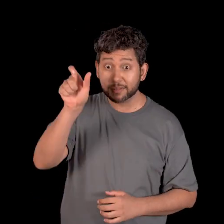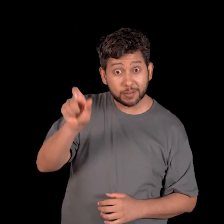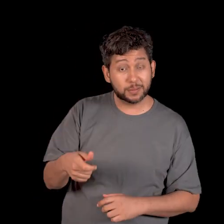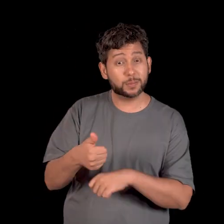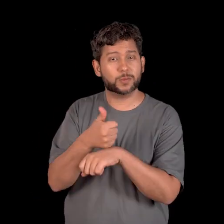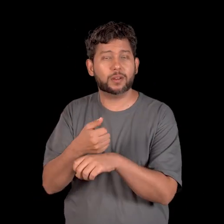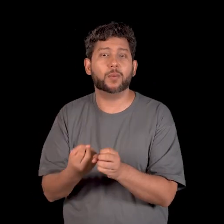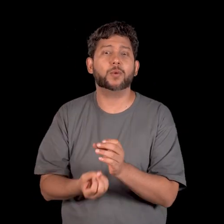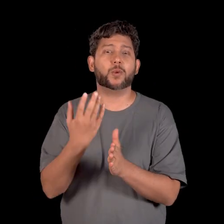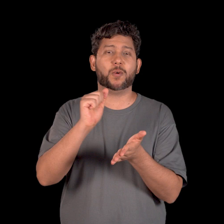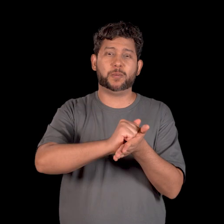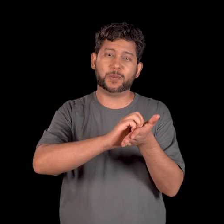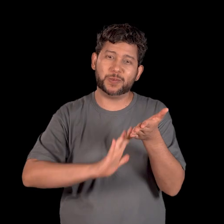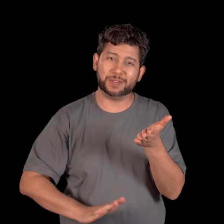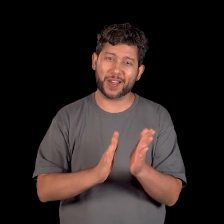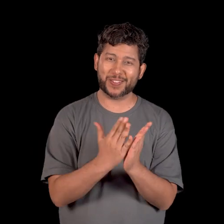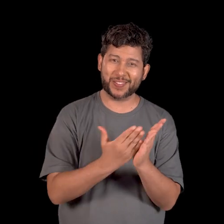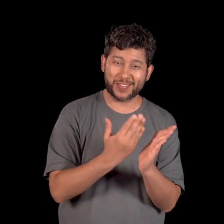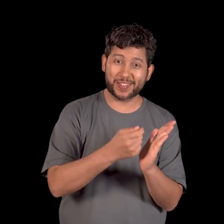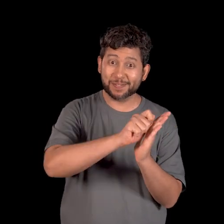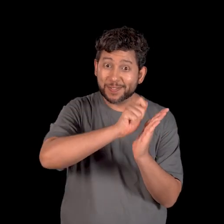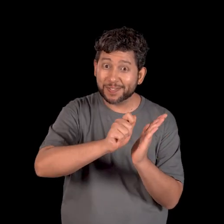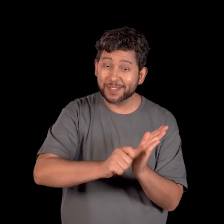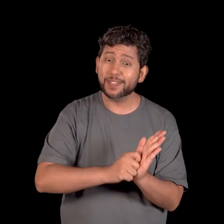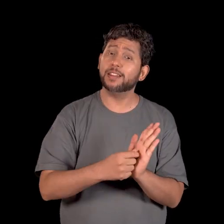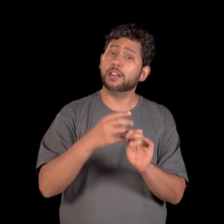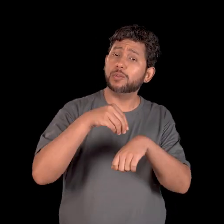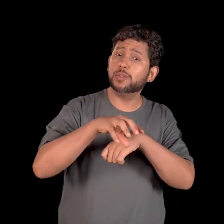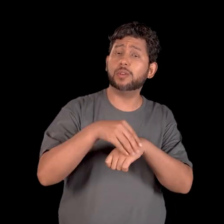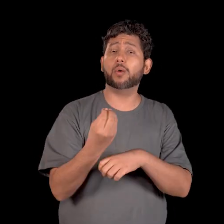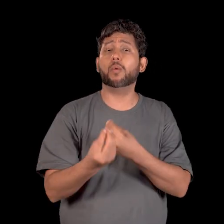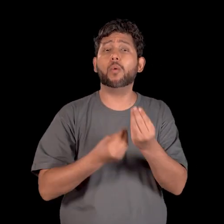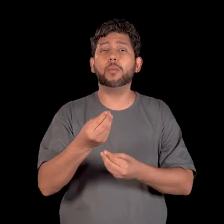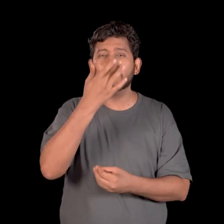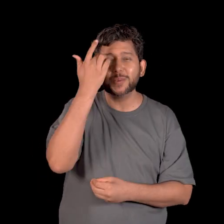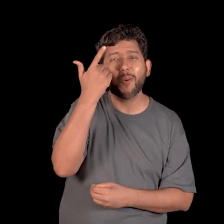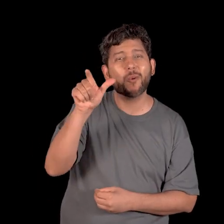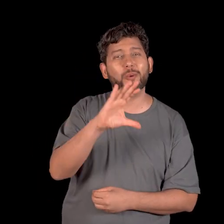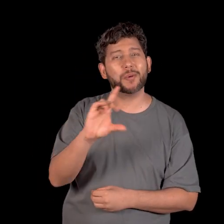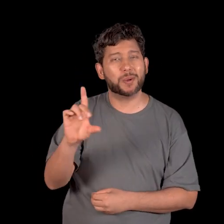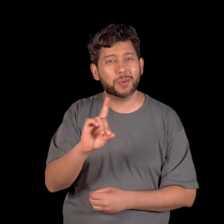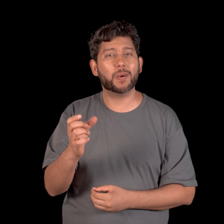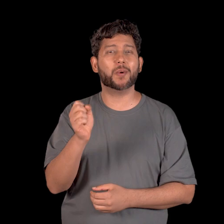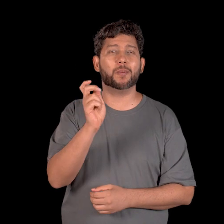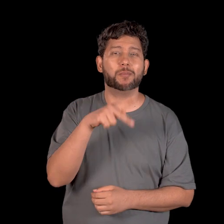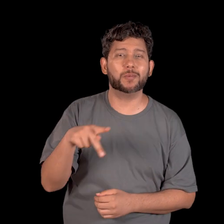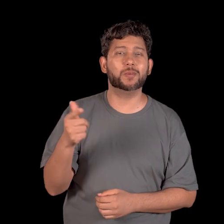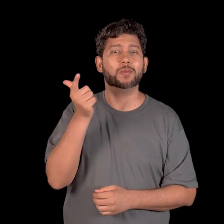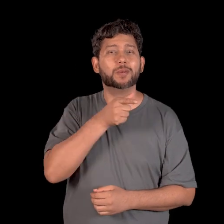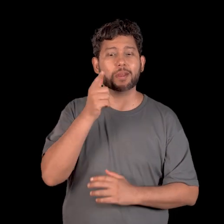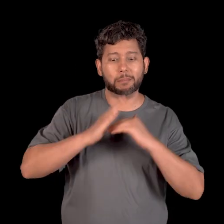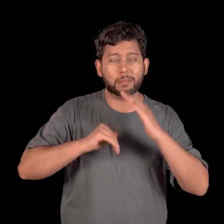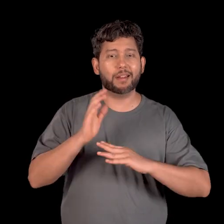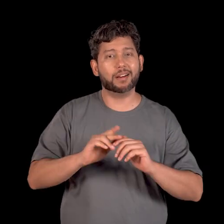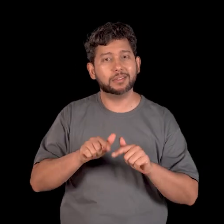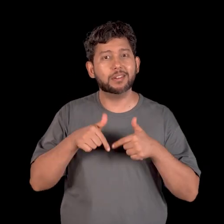escolas. Foi esse profissional que elaborou a cartilha pedagógica, que orienta e dá dicas de como coordenadores pedagógicos